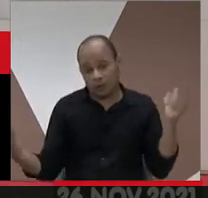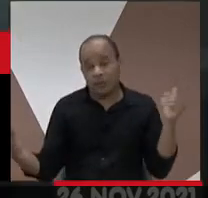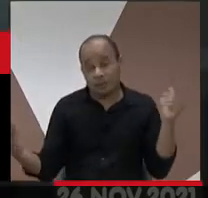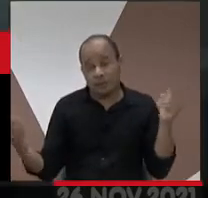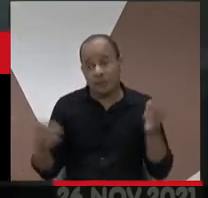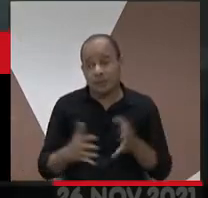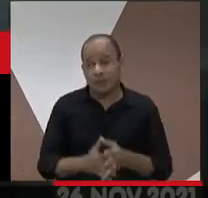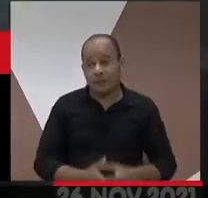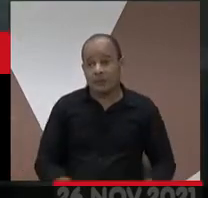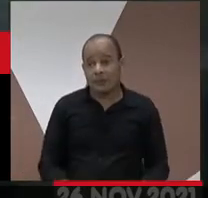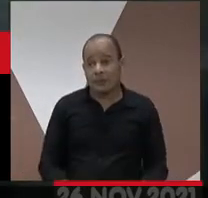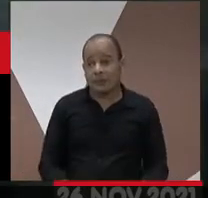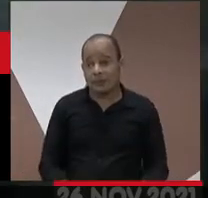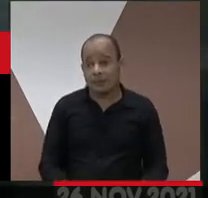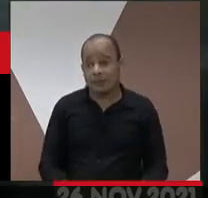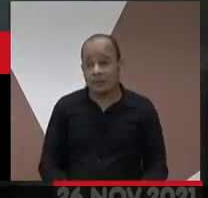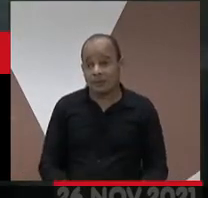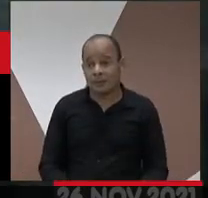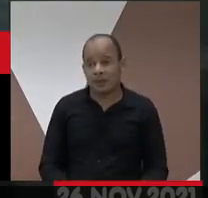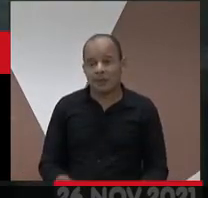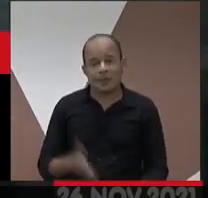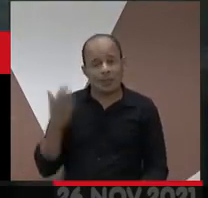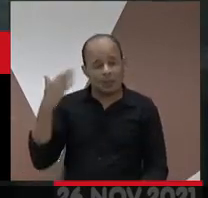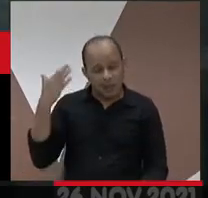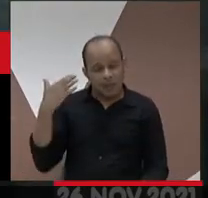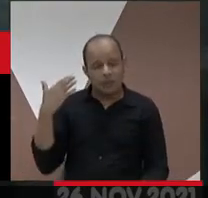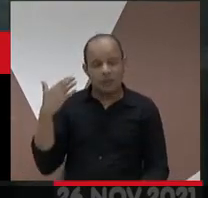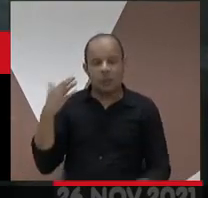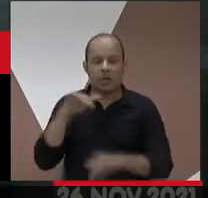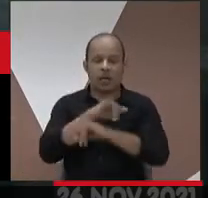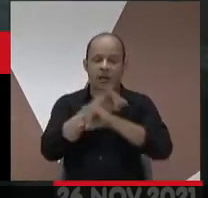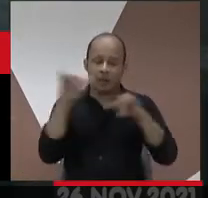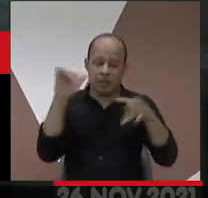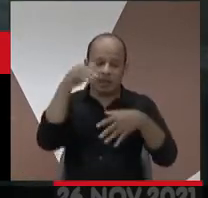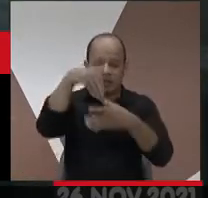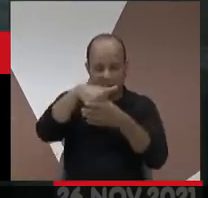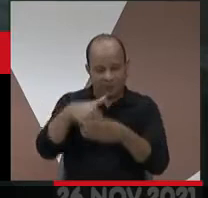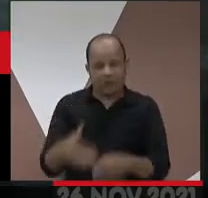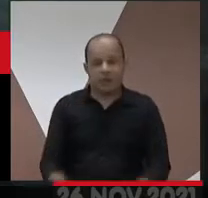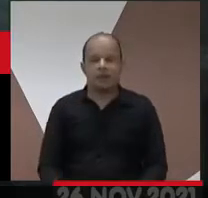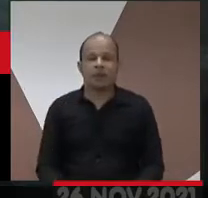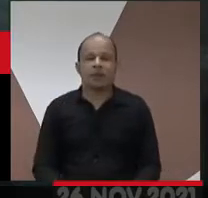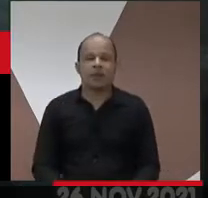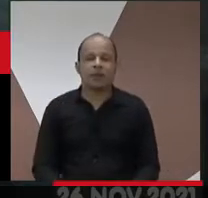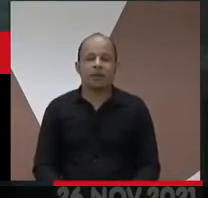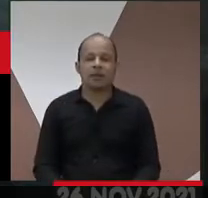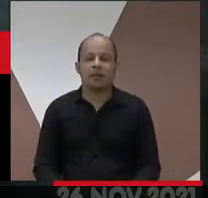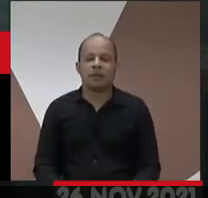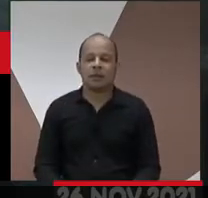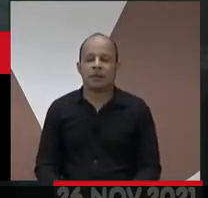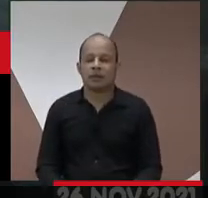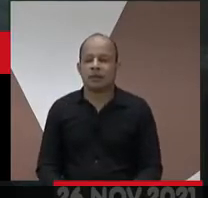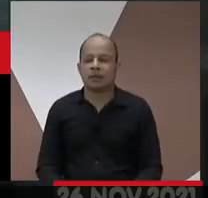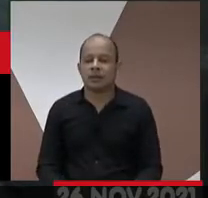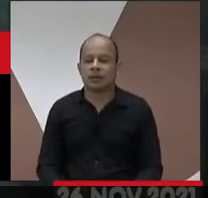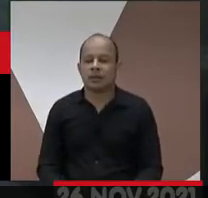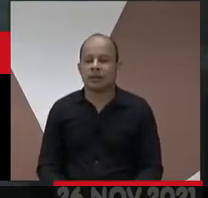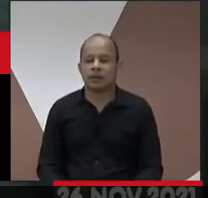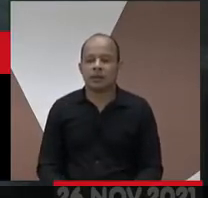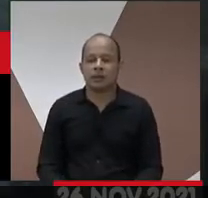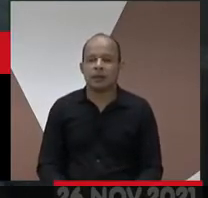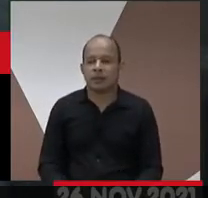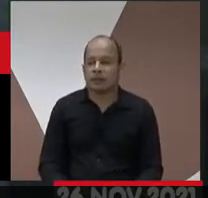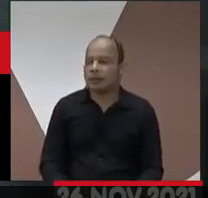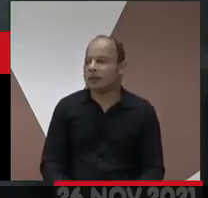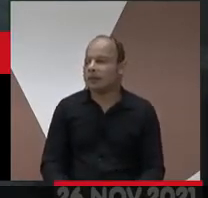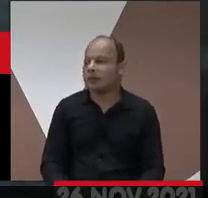seu começo e na campanha eleitoral. Veja só, eu recebo também, na